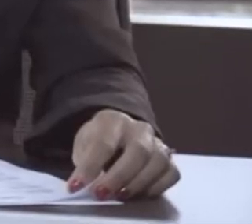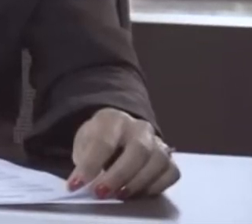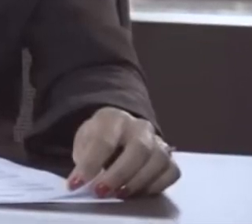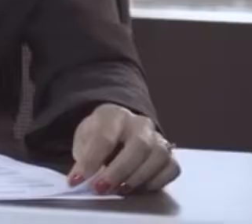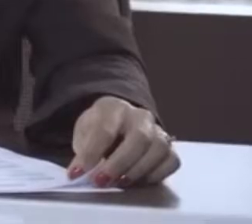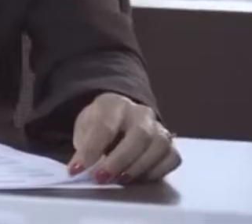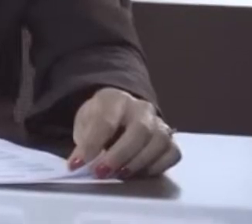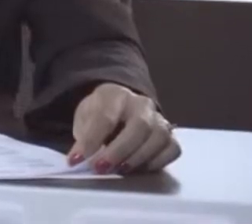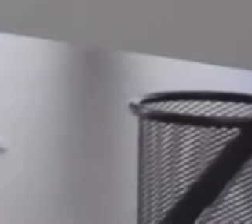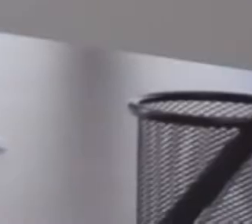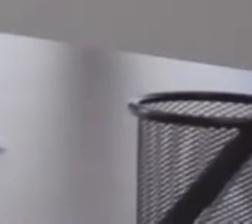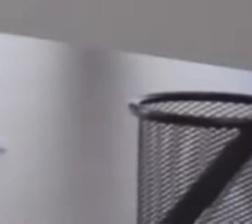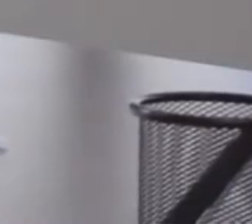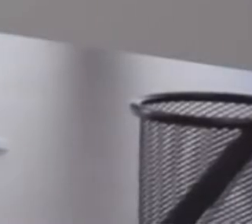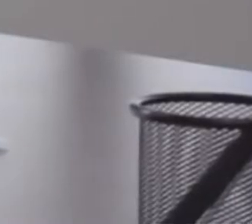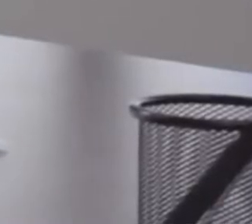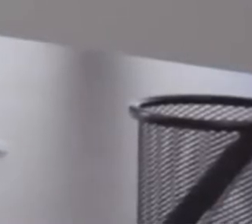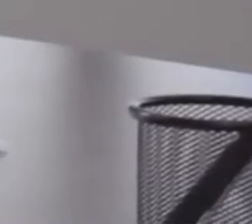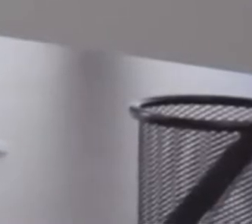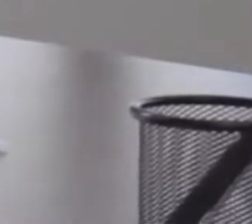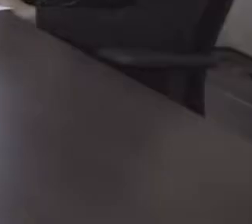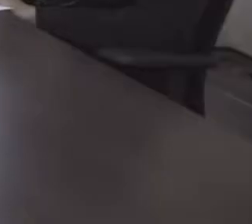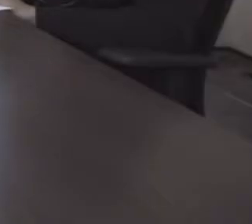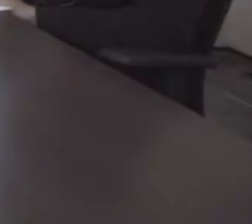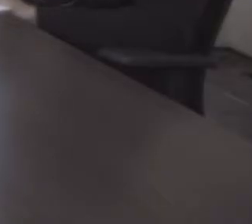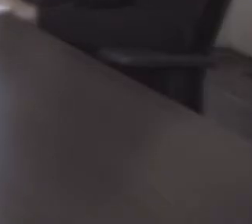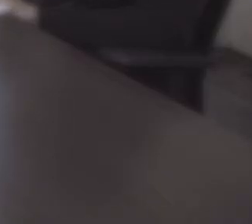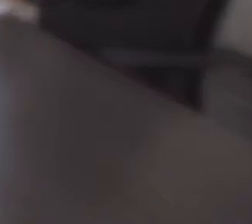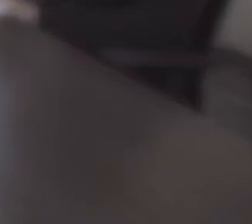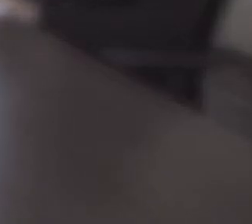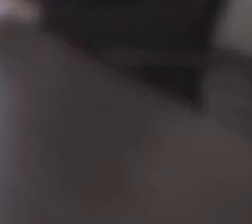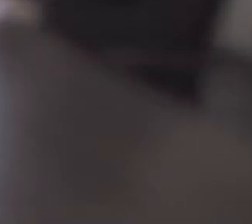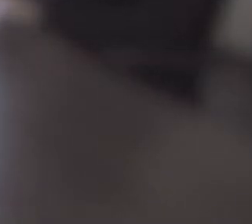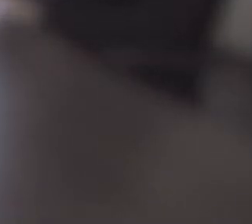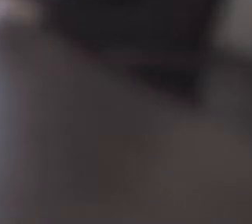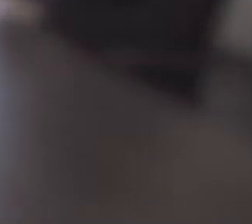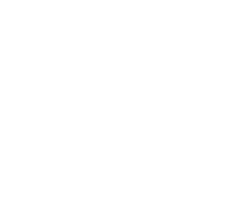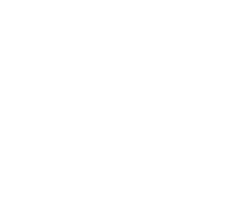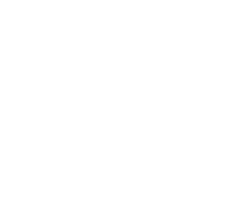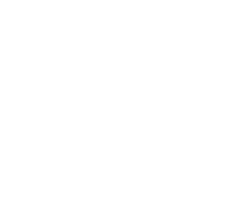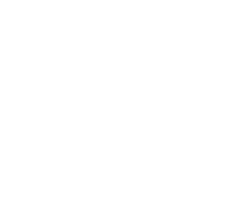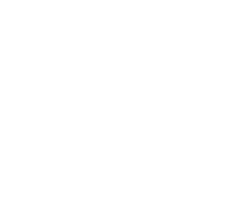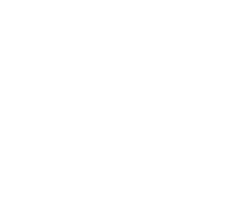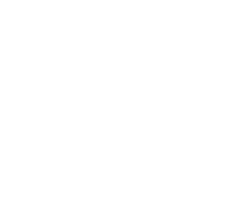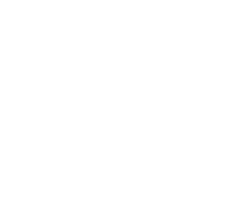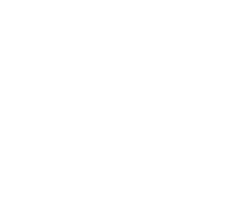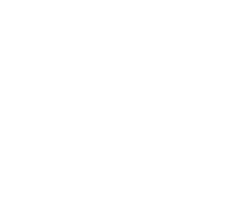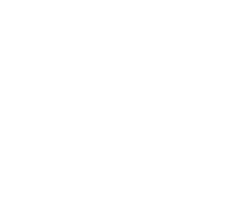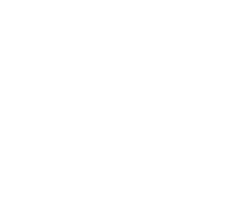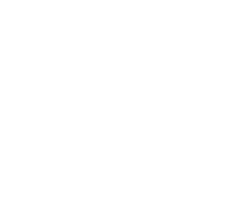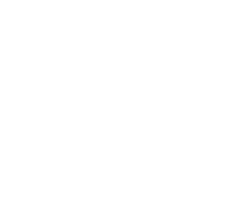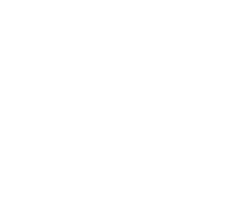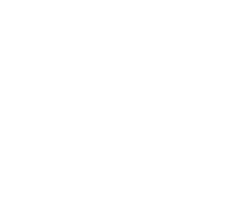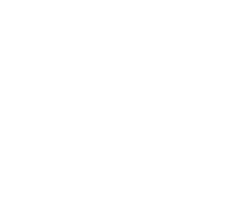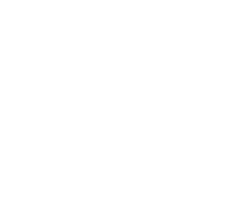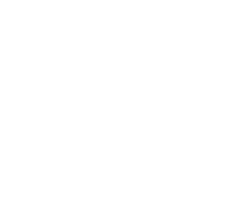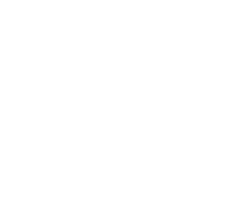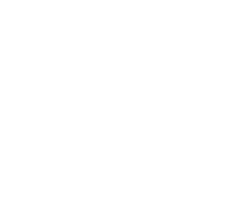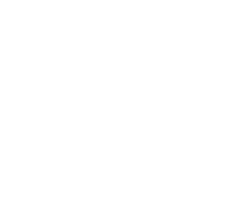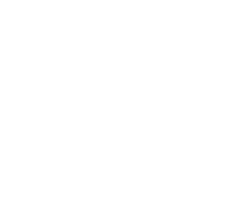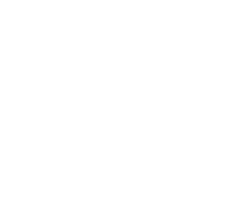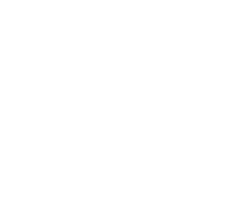Bom, vamos começar. Fala um pouco da sua experiência. Somos todos diferentes. Reveja seus conceitos, acesse o site